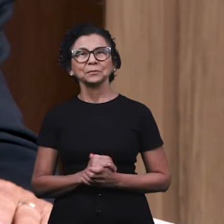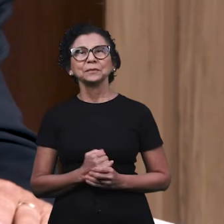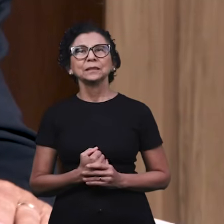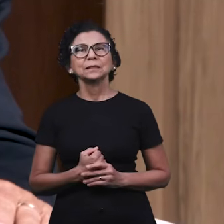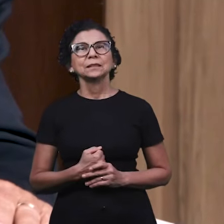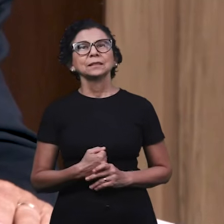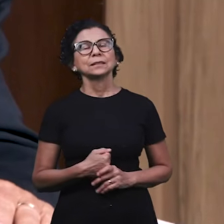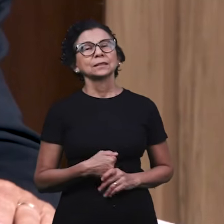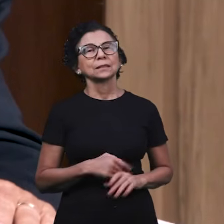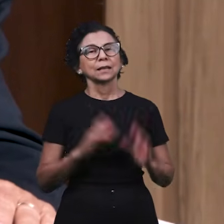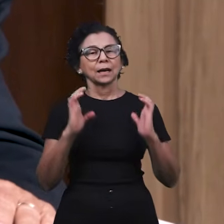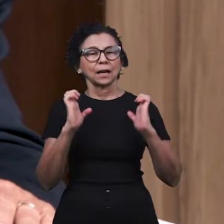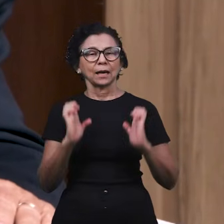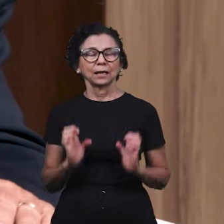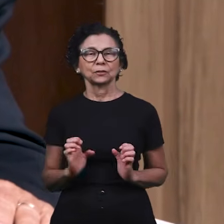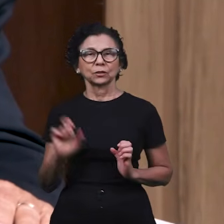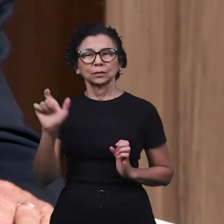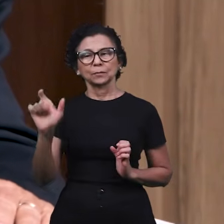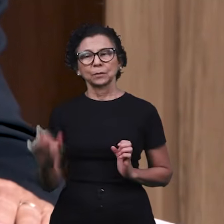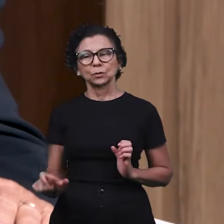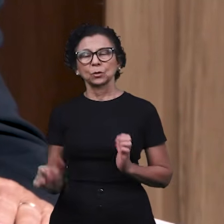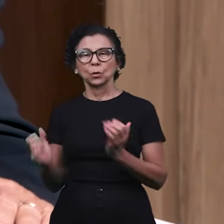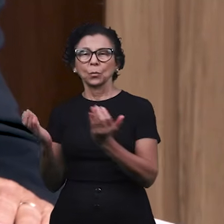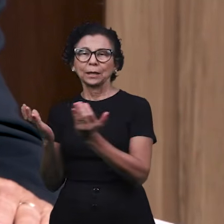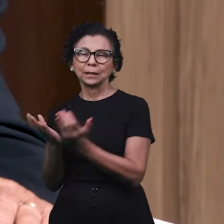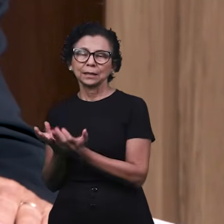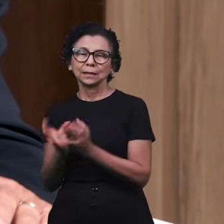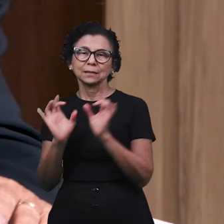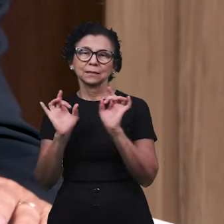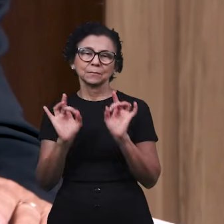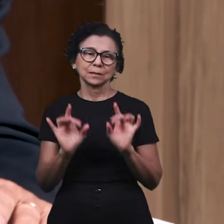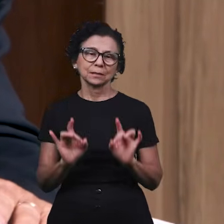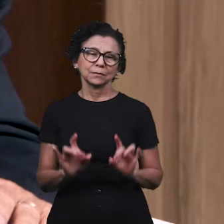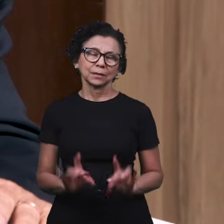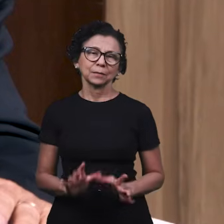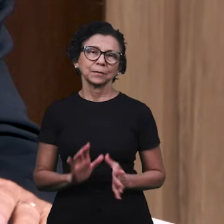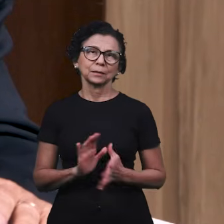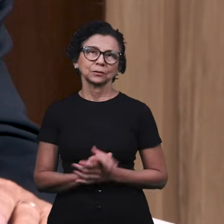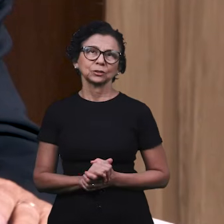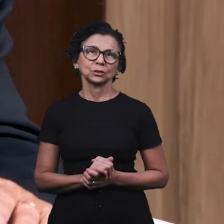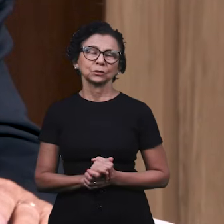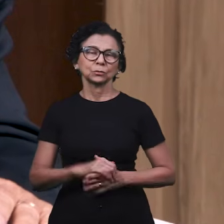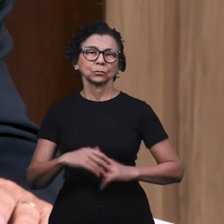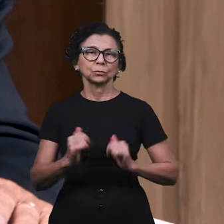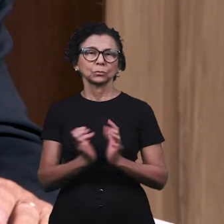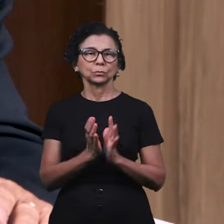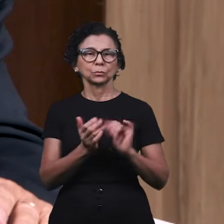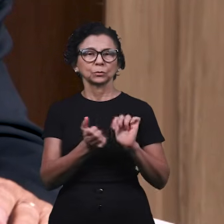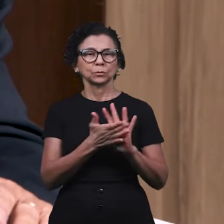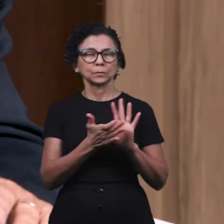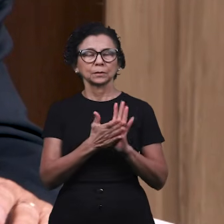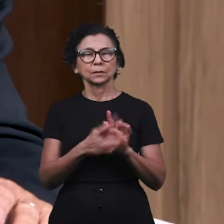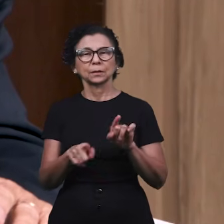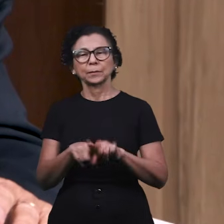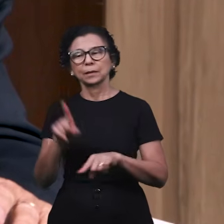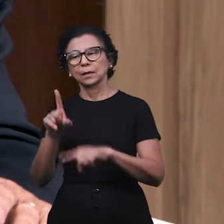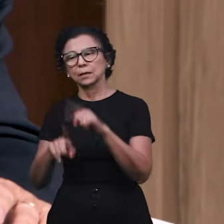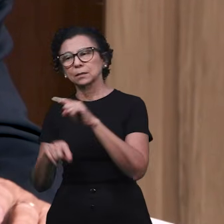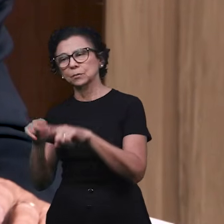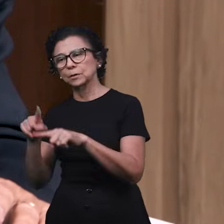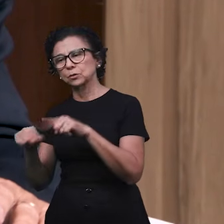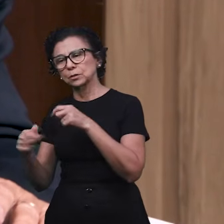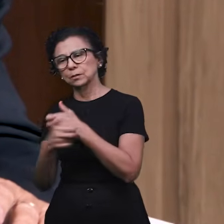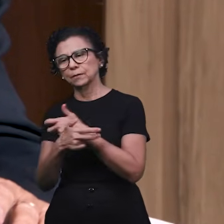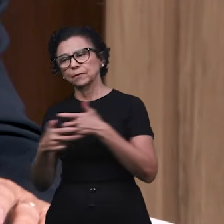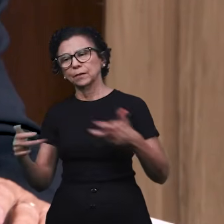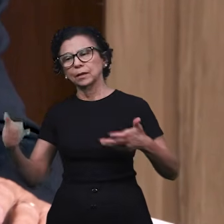programação sobre a ética na vida do crente e especificamente na vida do grupo de louvor e instrumentistas. Eu